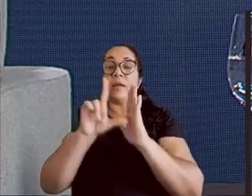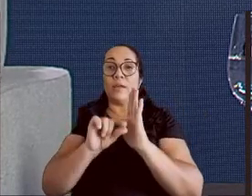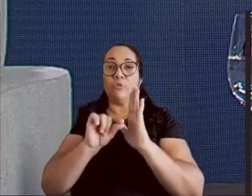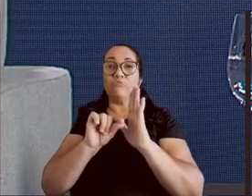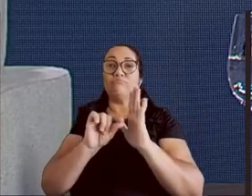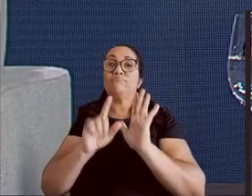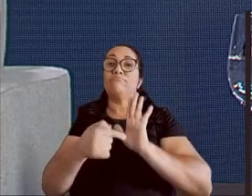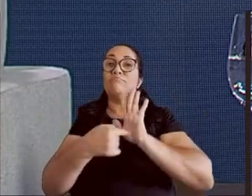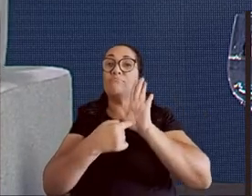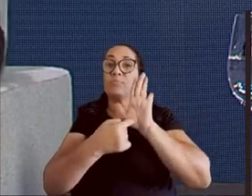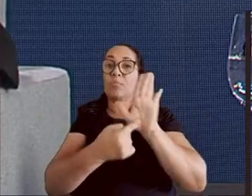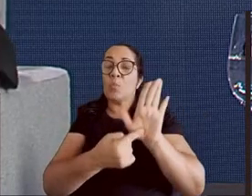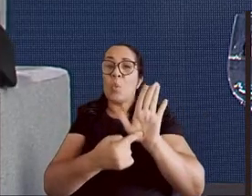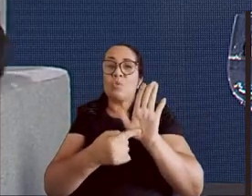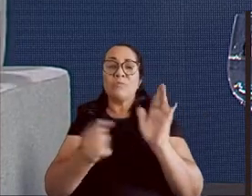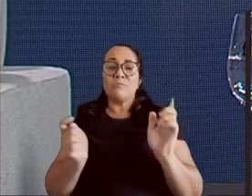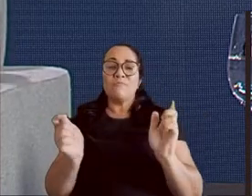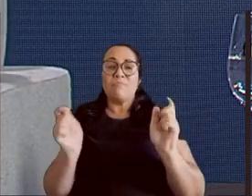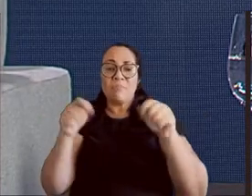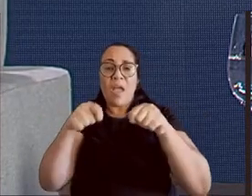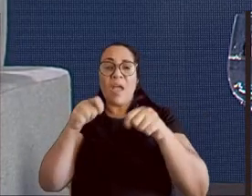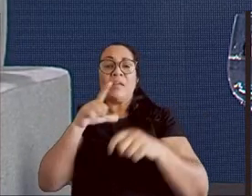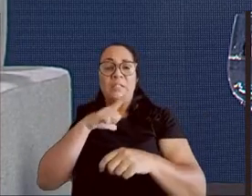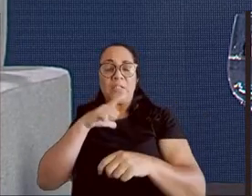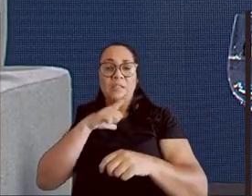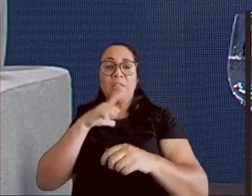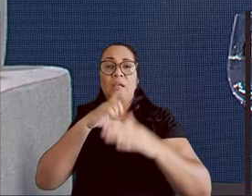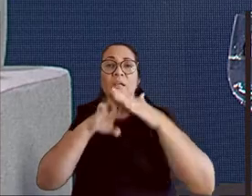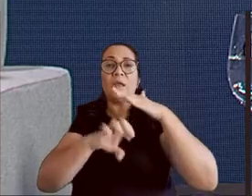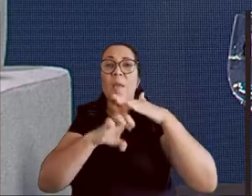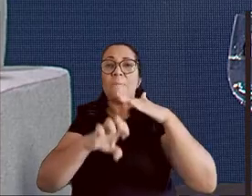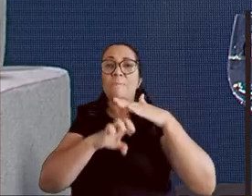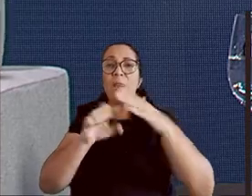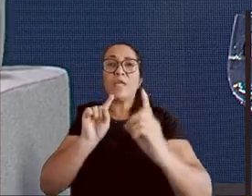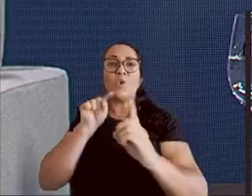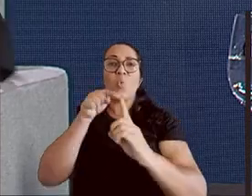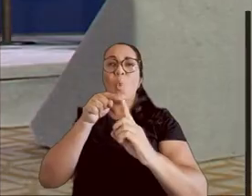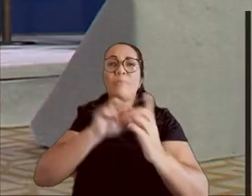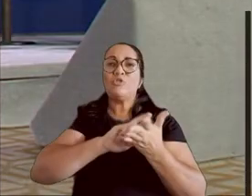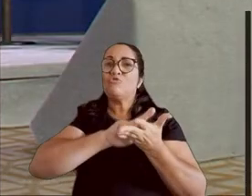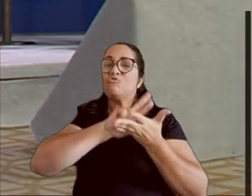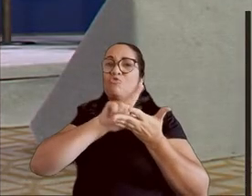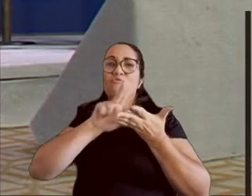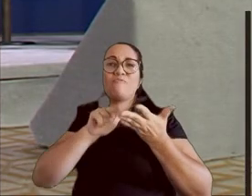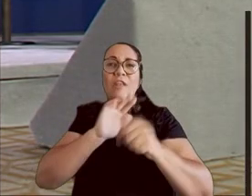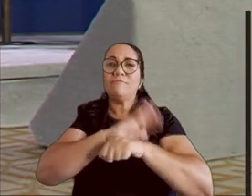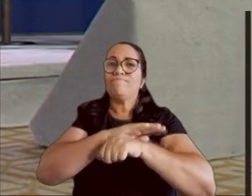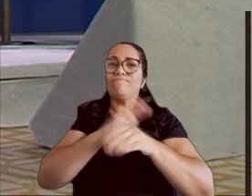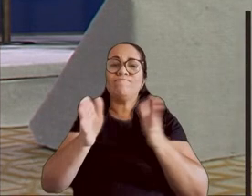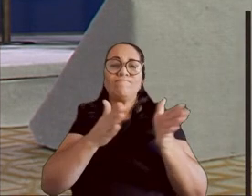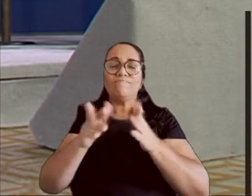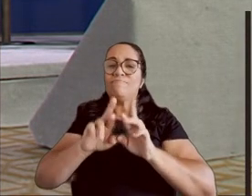realmente você tem players com visões diferentes com objetivos diferentes com mandatos diferentes e isso é muito saudável para indústria porque isso